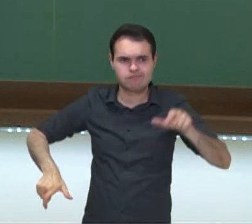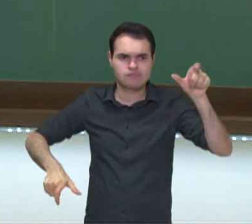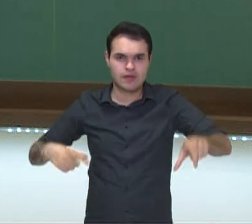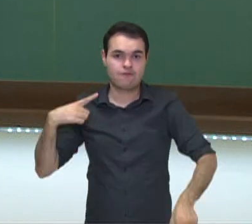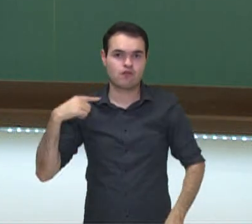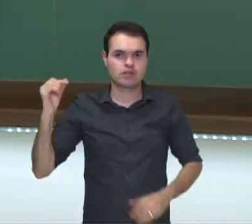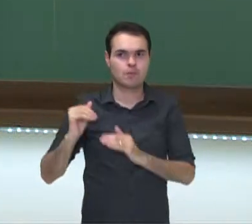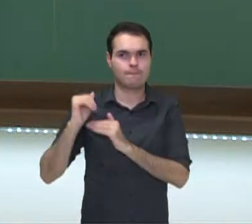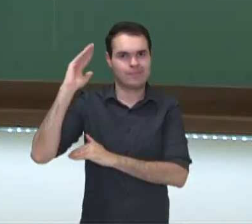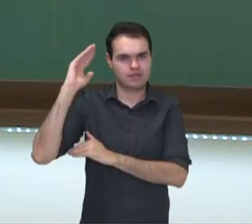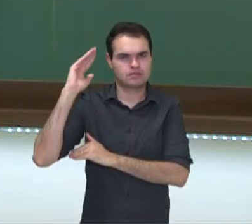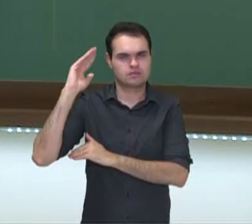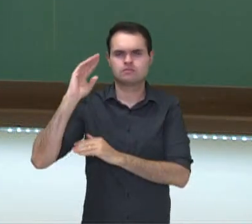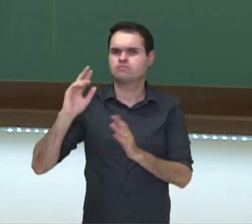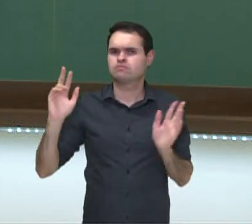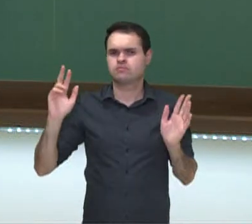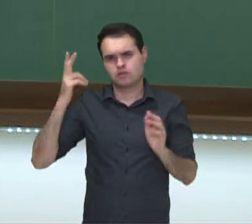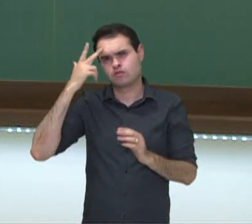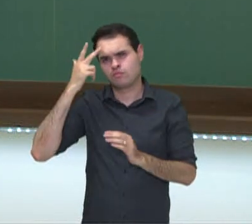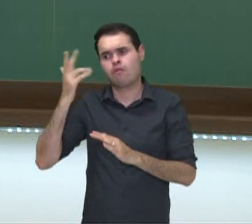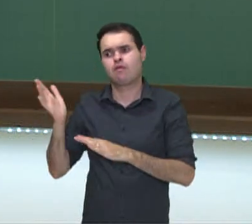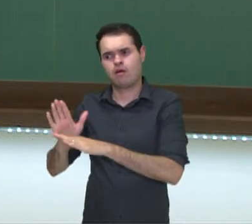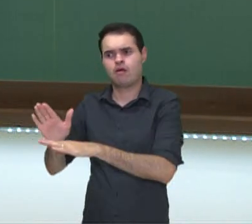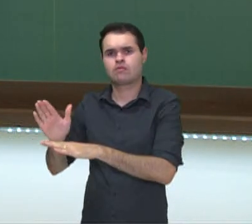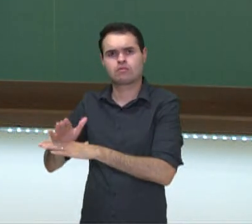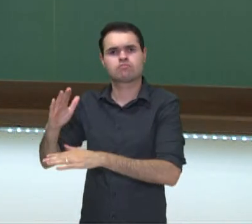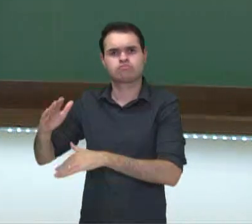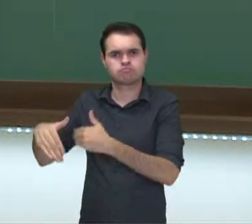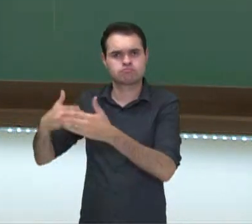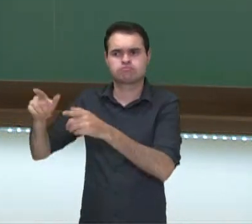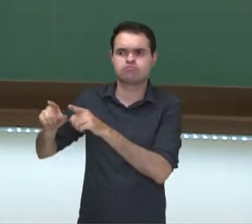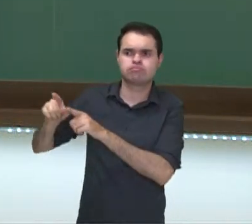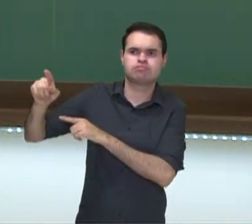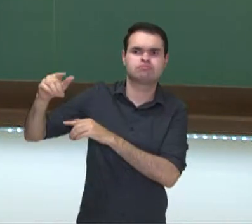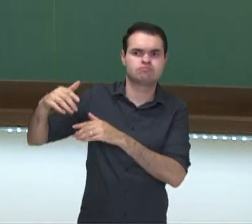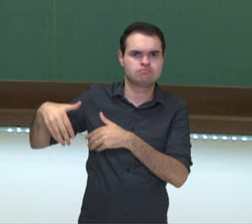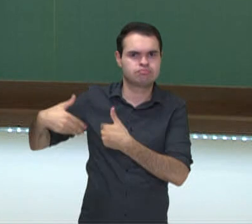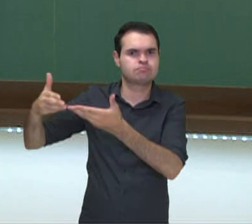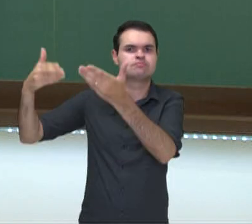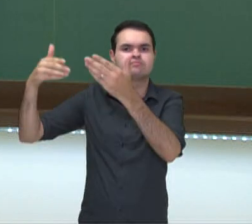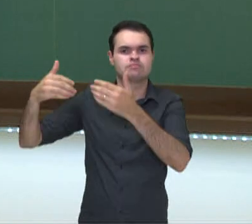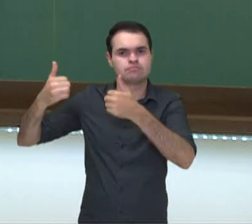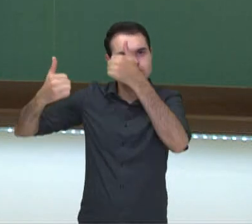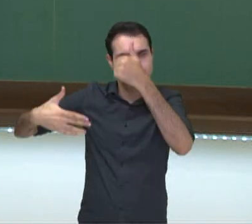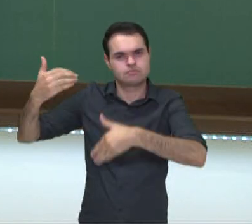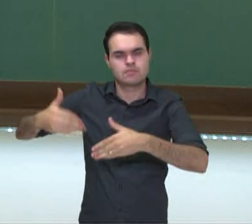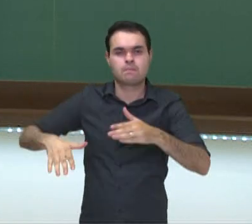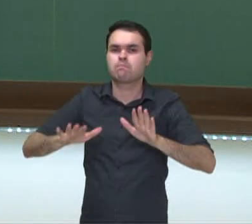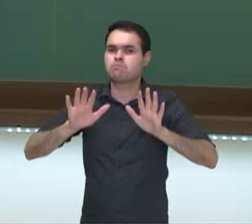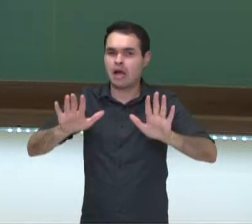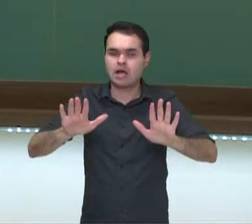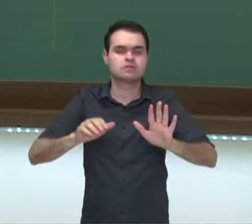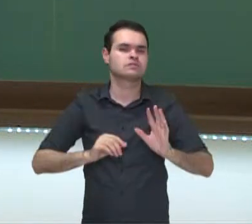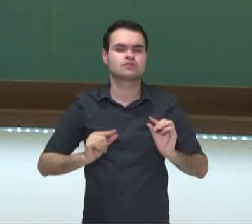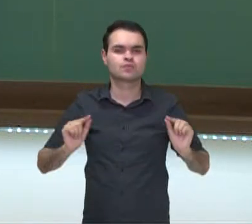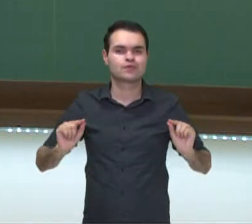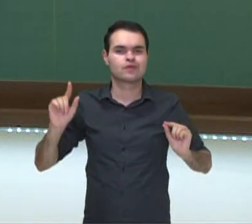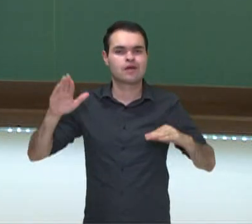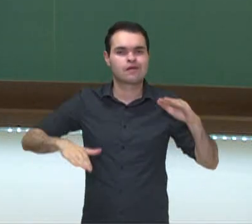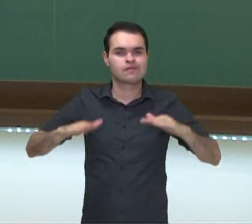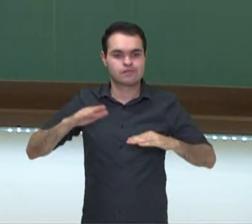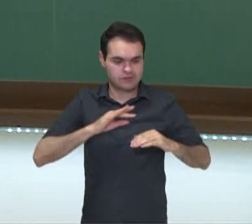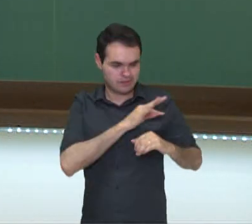vocação para falar, isso contribui para ela desenvolver uma boa oratória. No entanto,